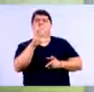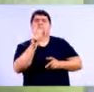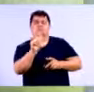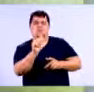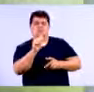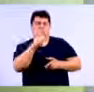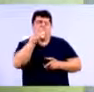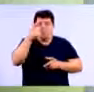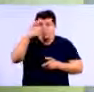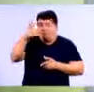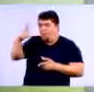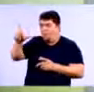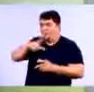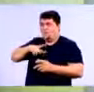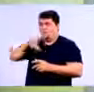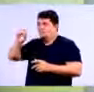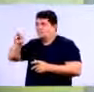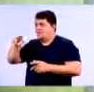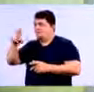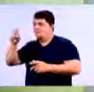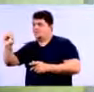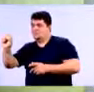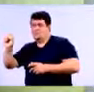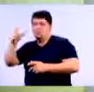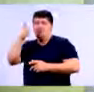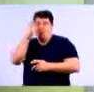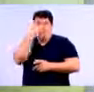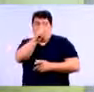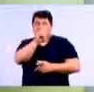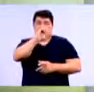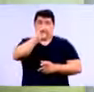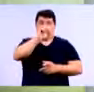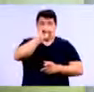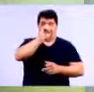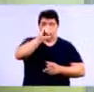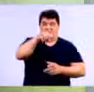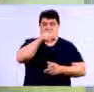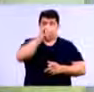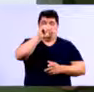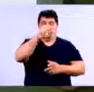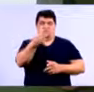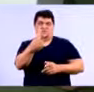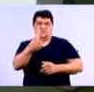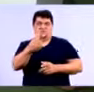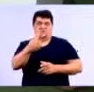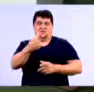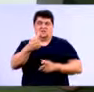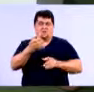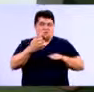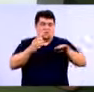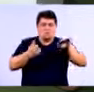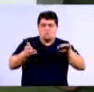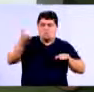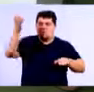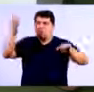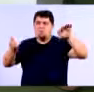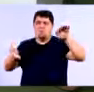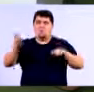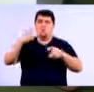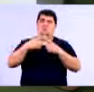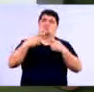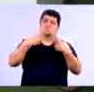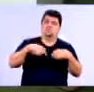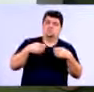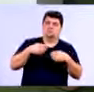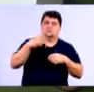pagando 0,58 e existia uma outra que pagava 0,96. Nossa, 3 então, vezes mais do que a Pois primeira. é. E aí, assim, a questão de você estudar